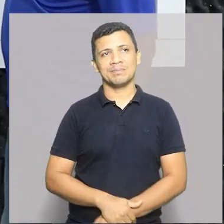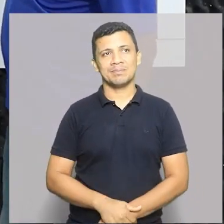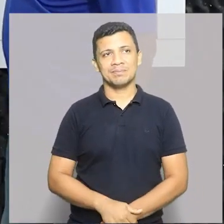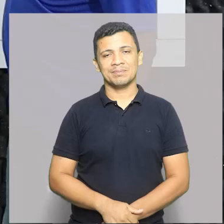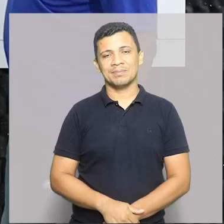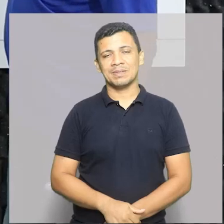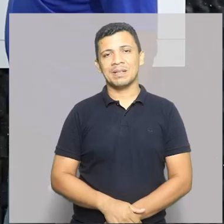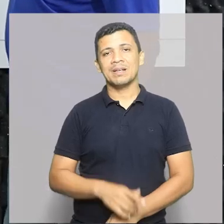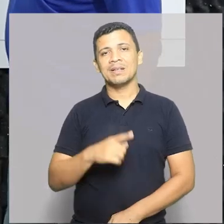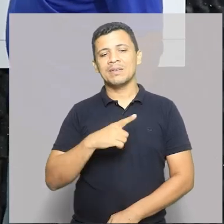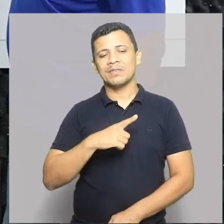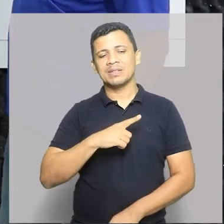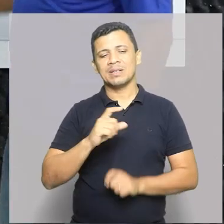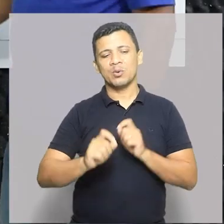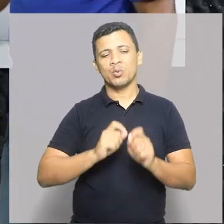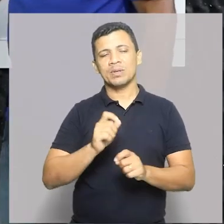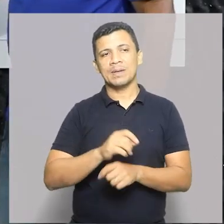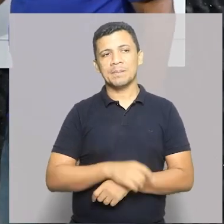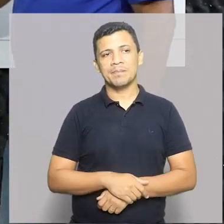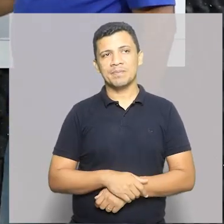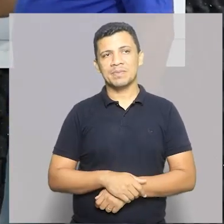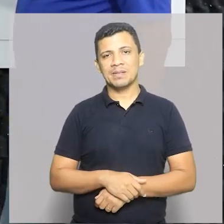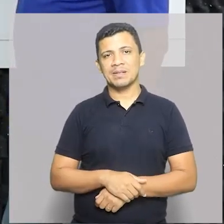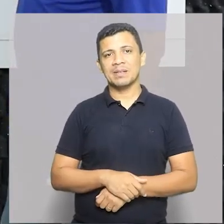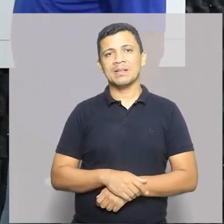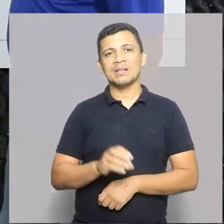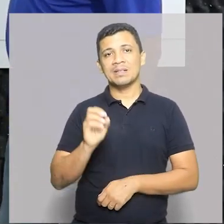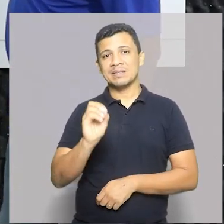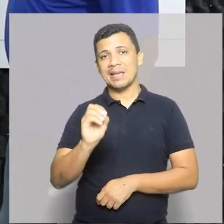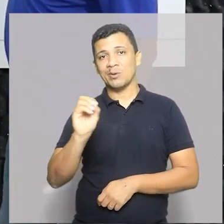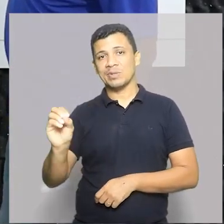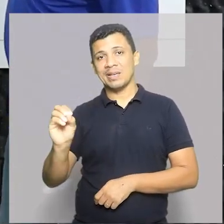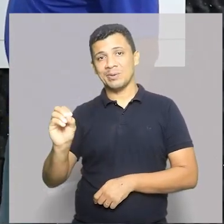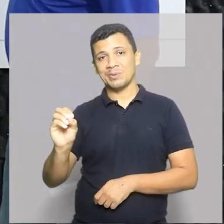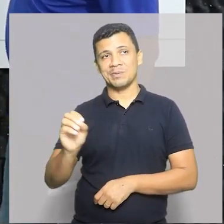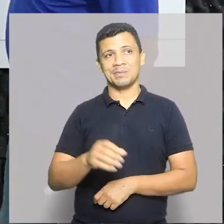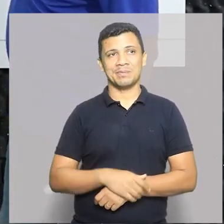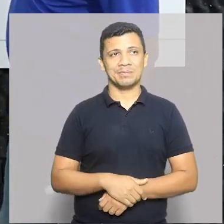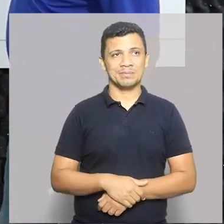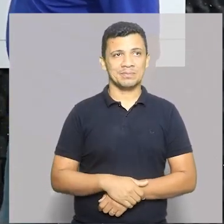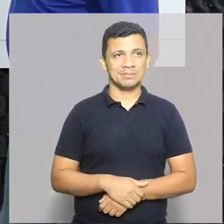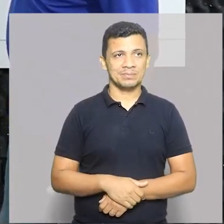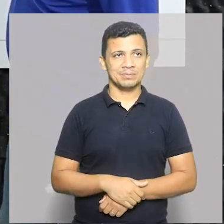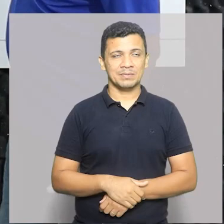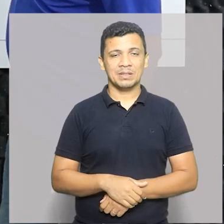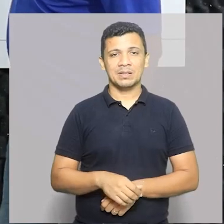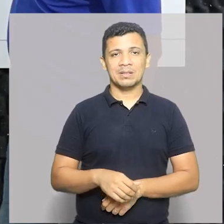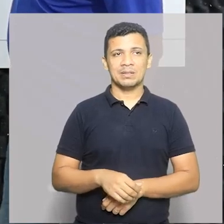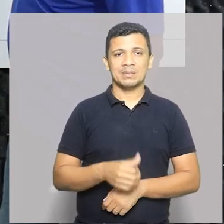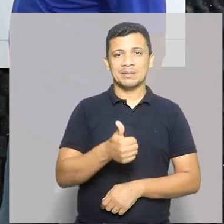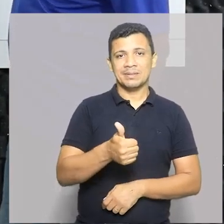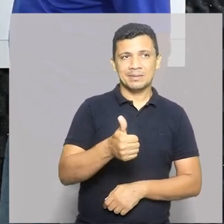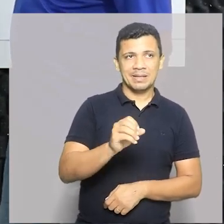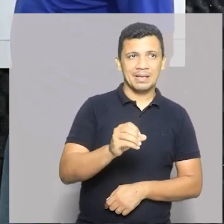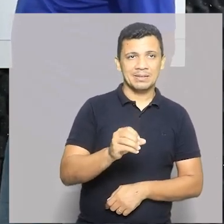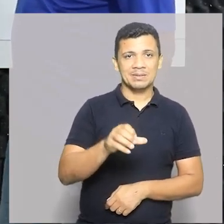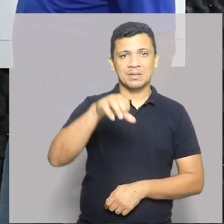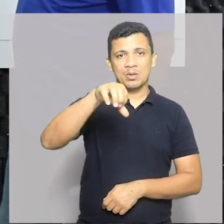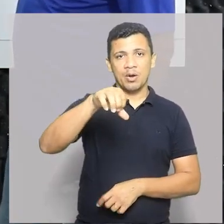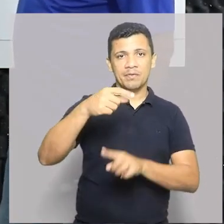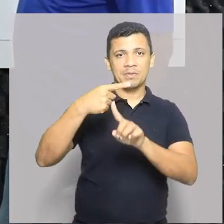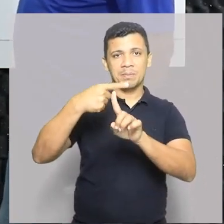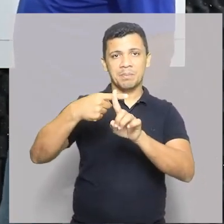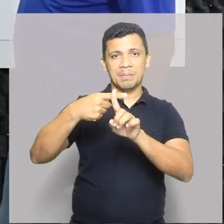a mais. Então, ó, 2 zeros a mais, ó. Então exatamente, ó, 9 mais 2 vai dar